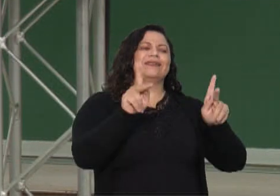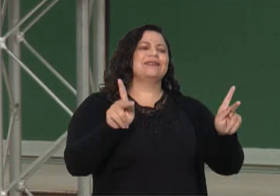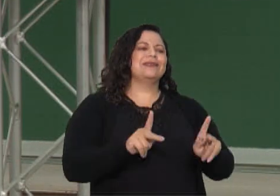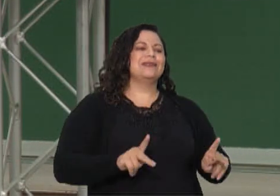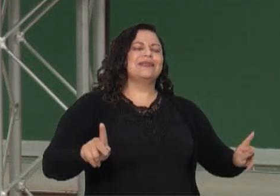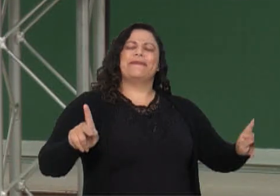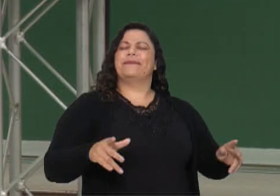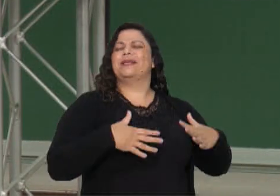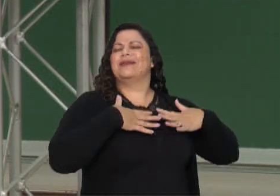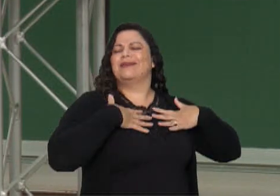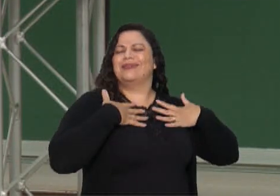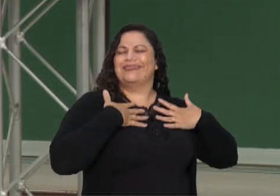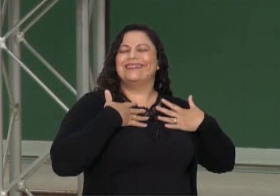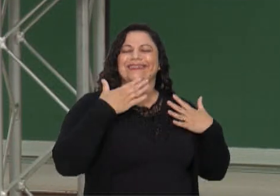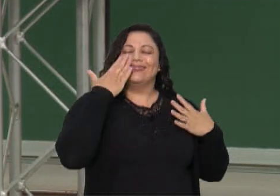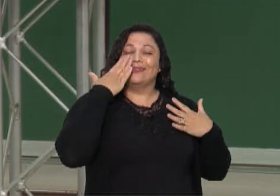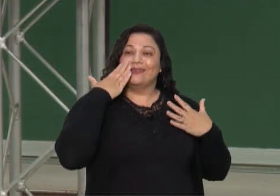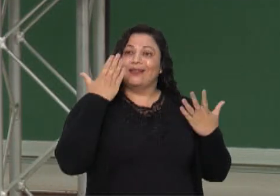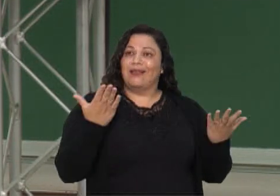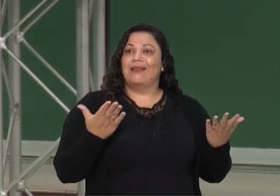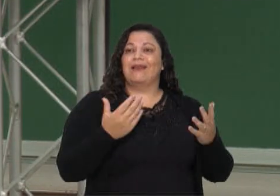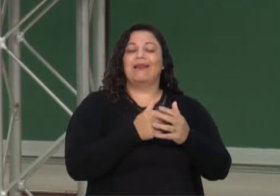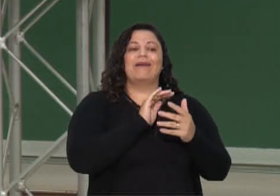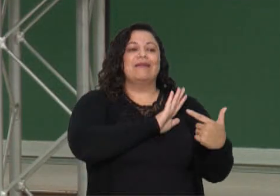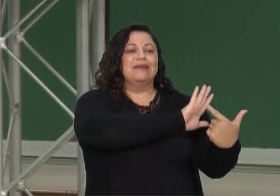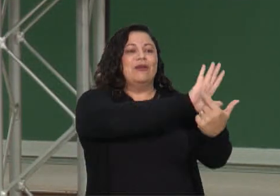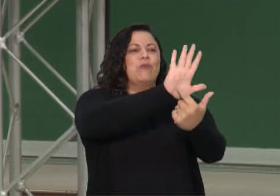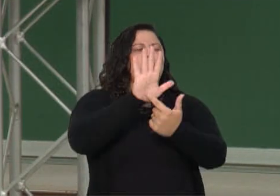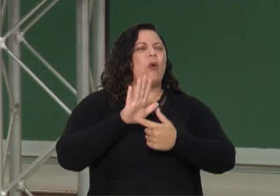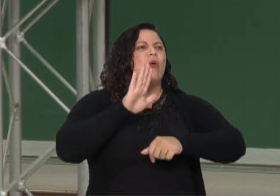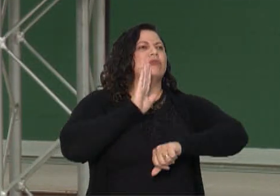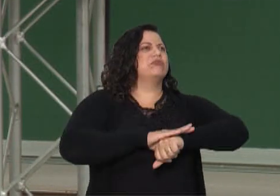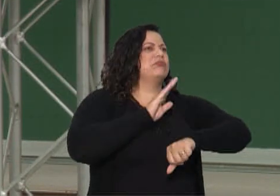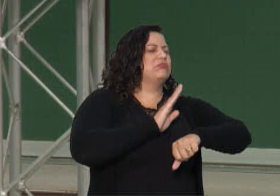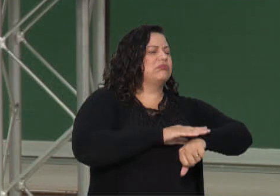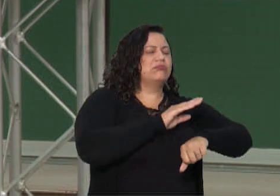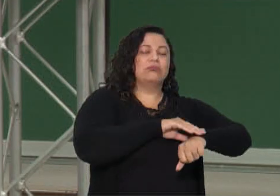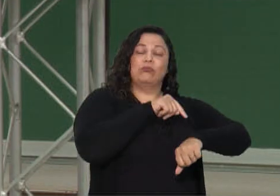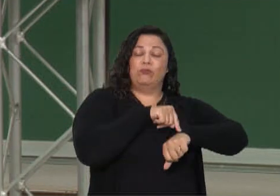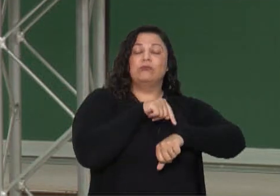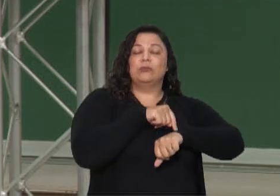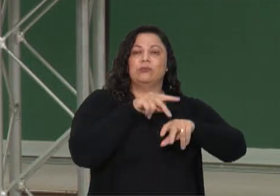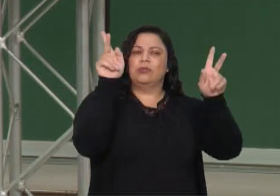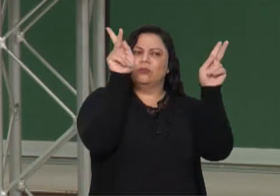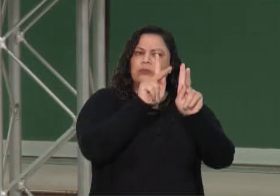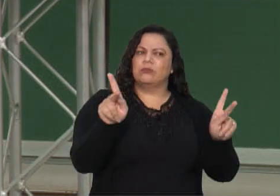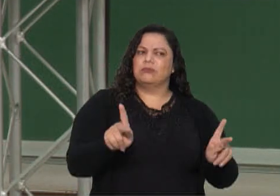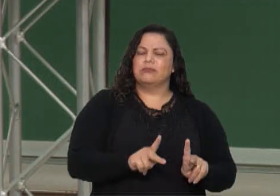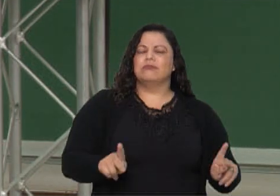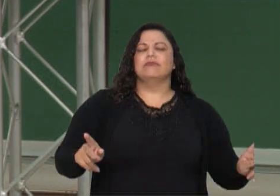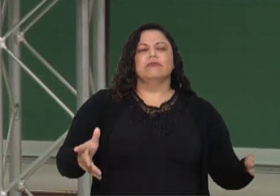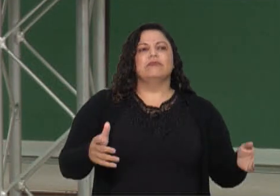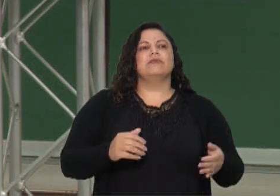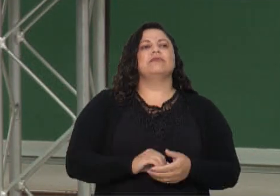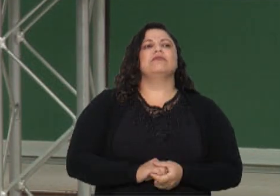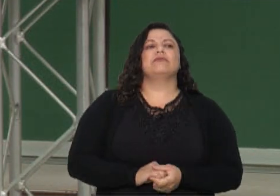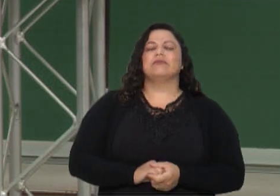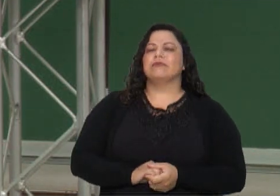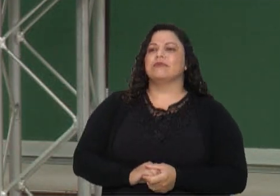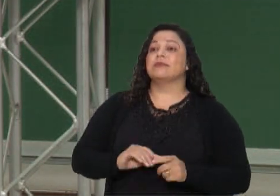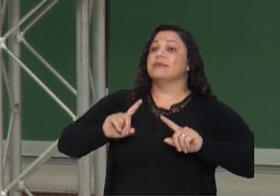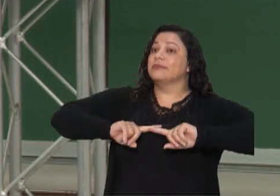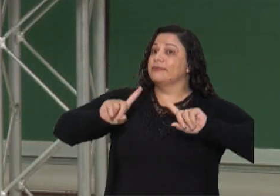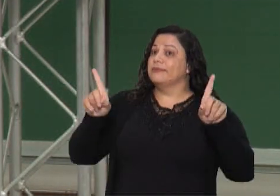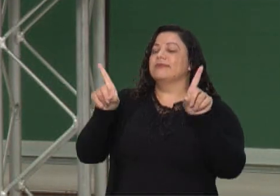essa tranquilidade que remete, né, um momento de paz de espírito e tudo mais, não é verdade? Olha só, mas